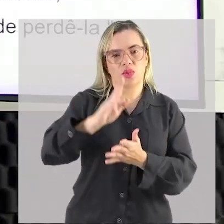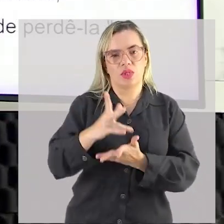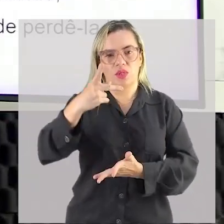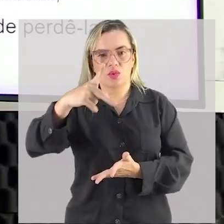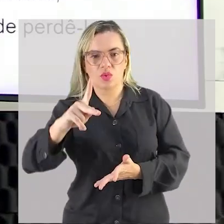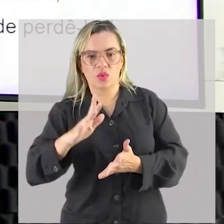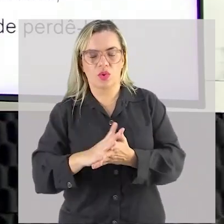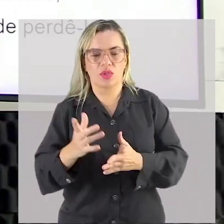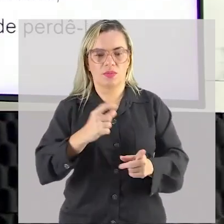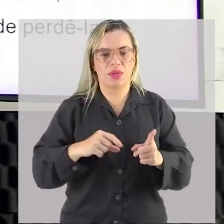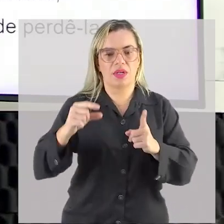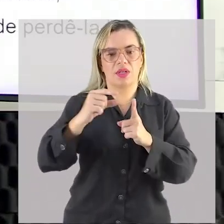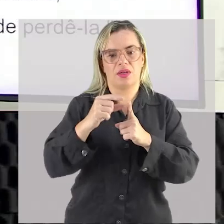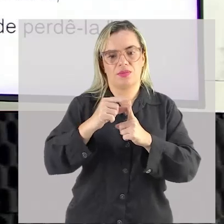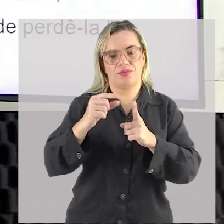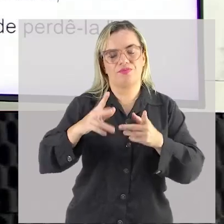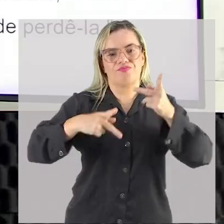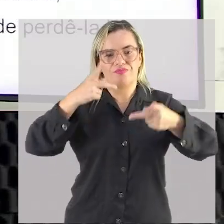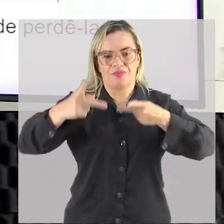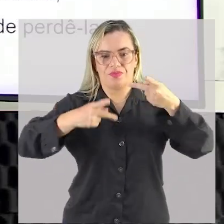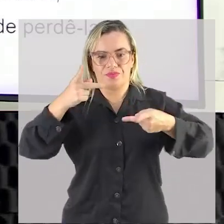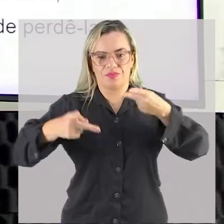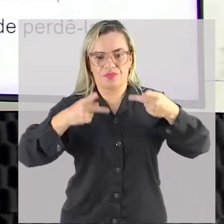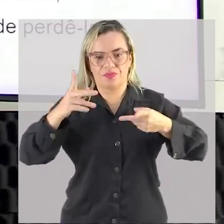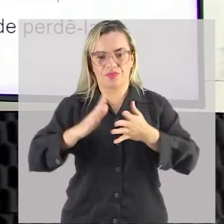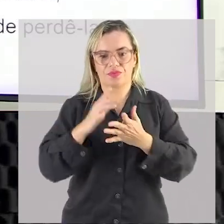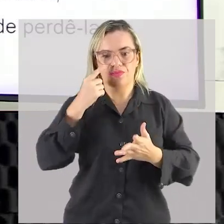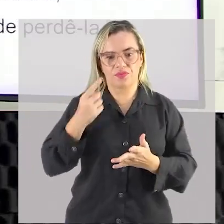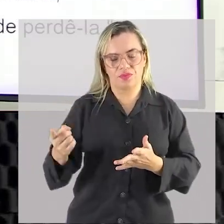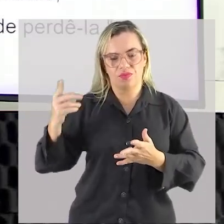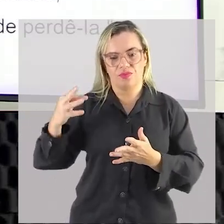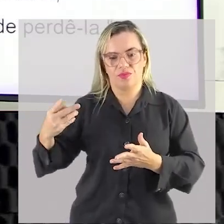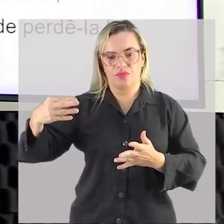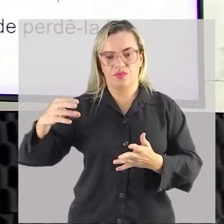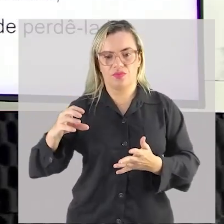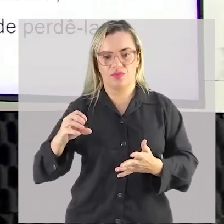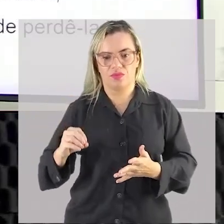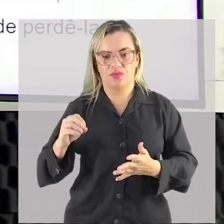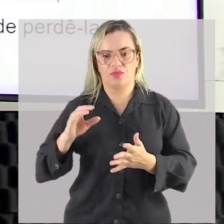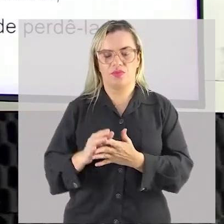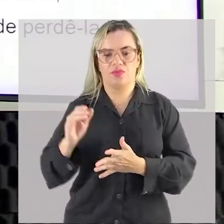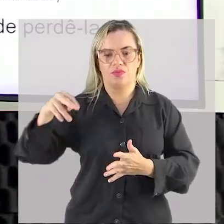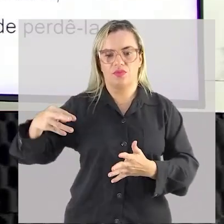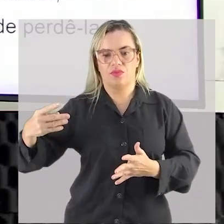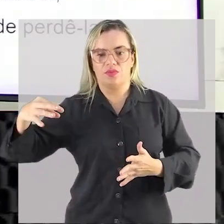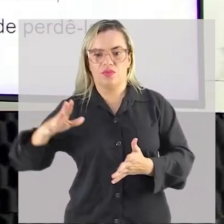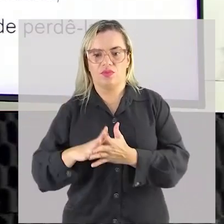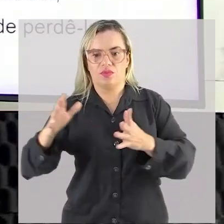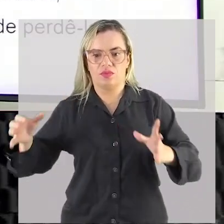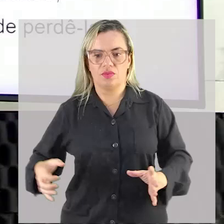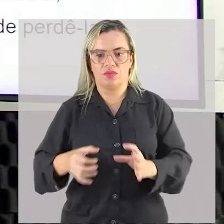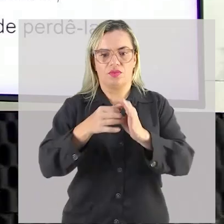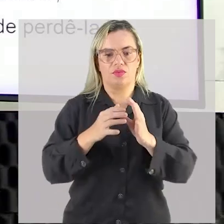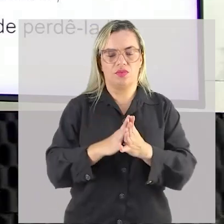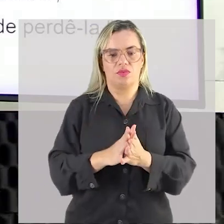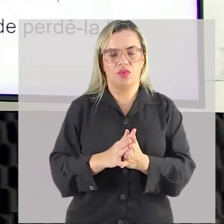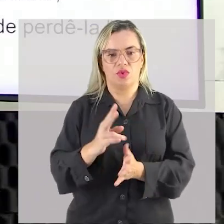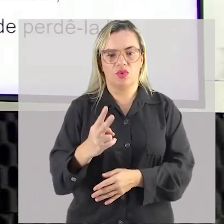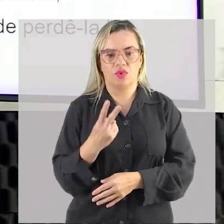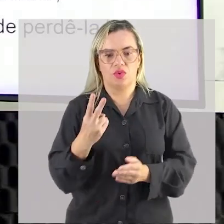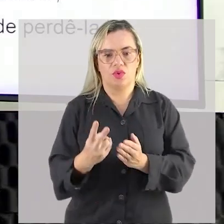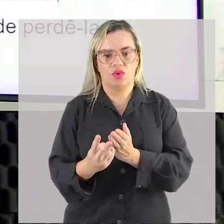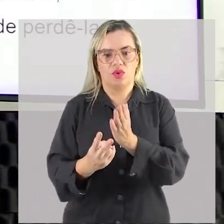discurso indireto Ok então no discurso indireto livre há a fusão dos discursos direto e